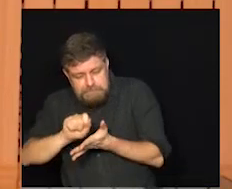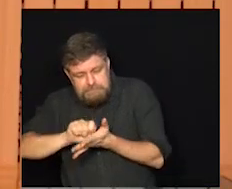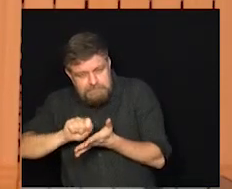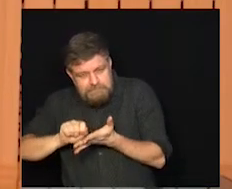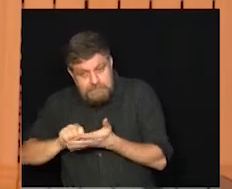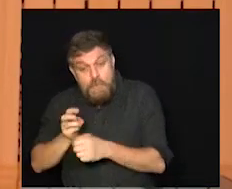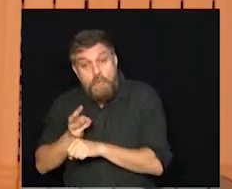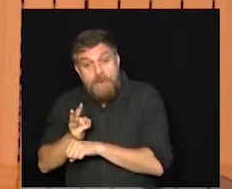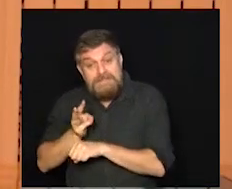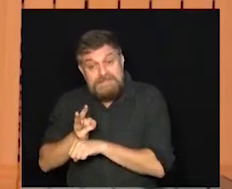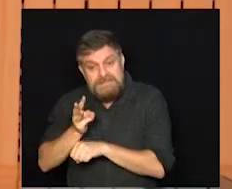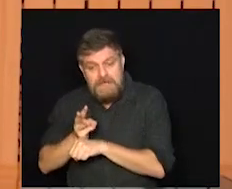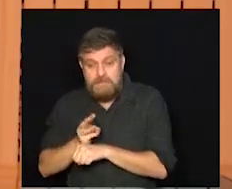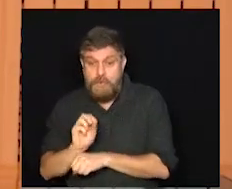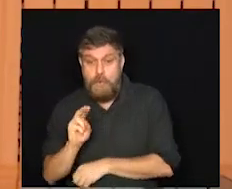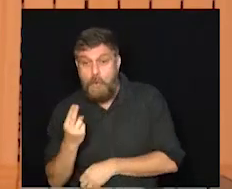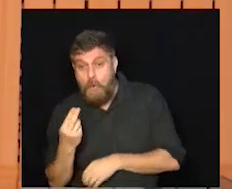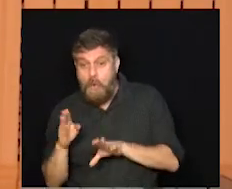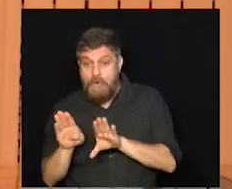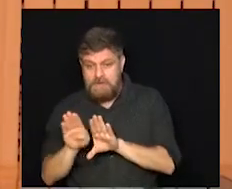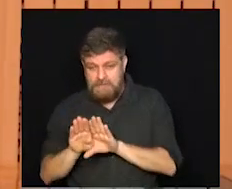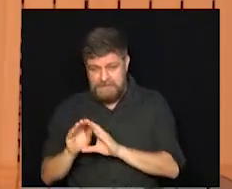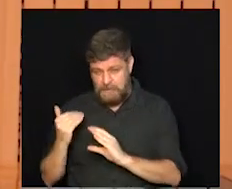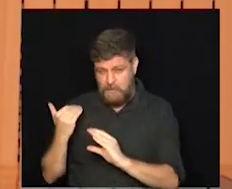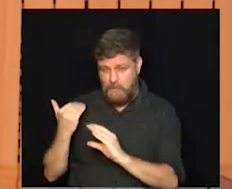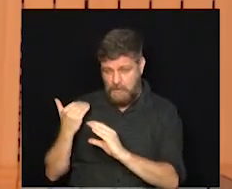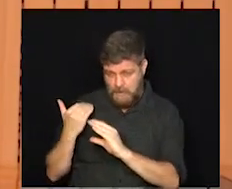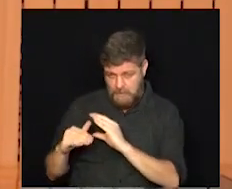19978293776. Ou, se quiser mandar um e-mail para